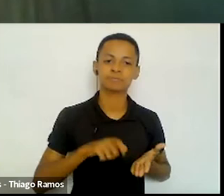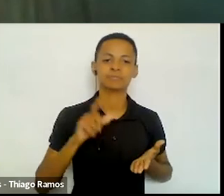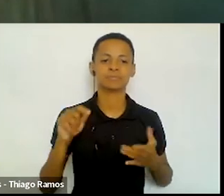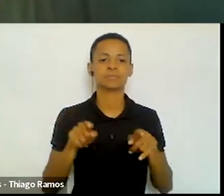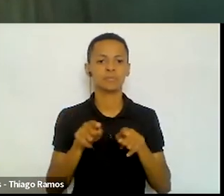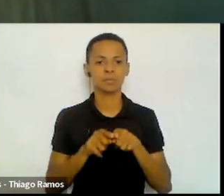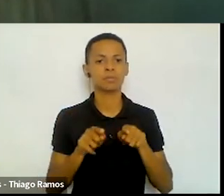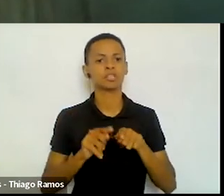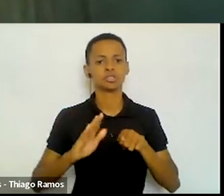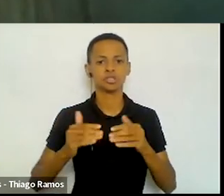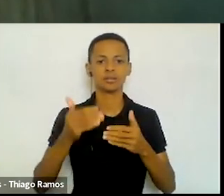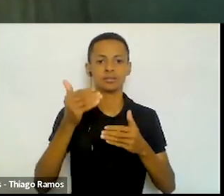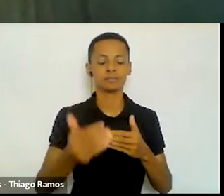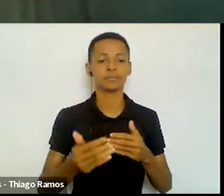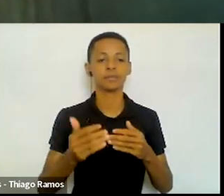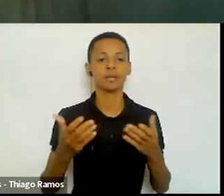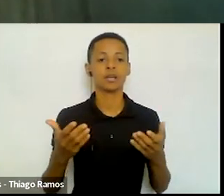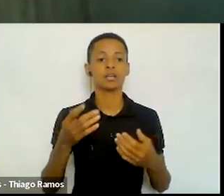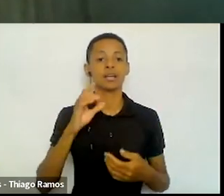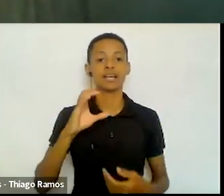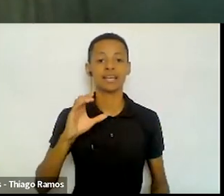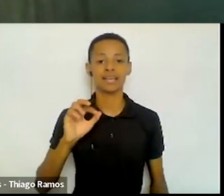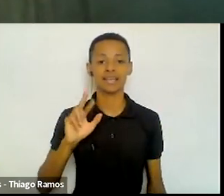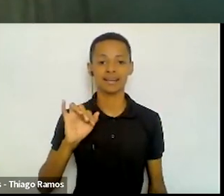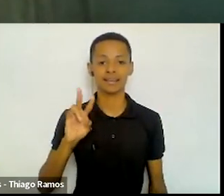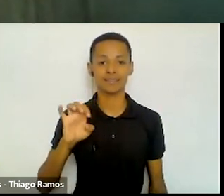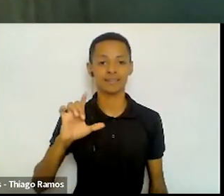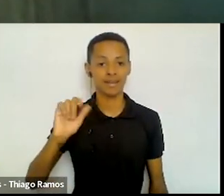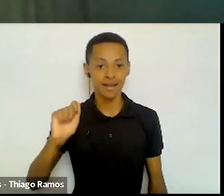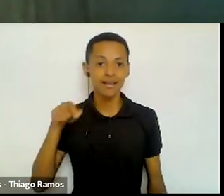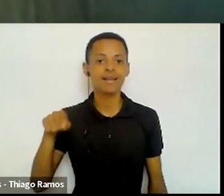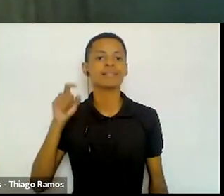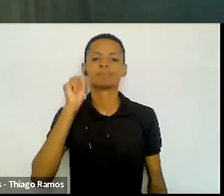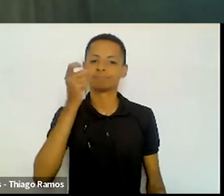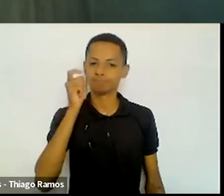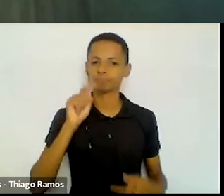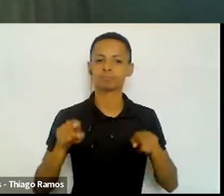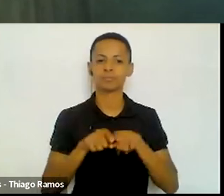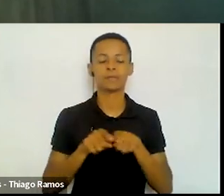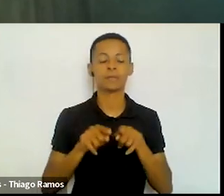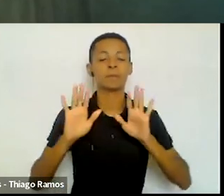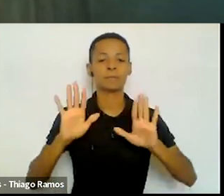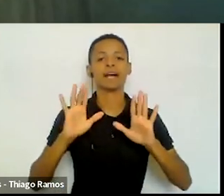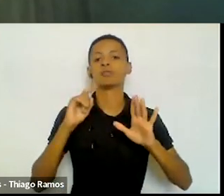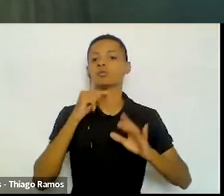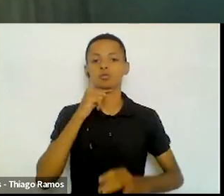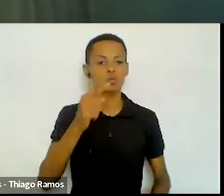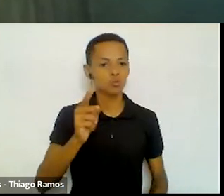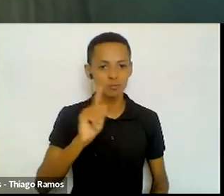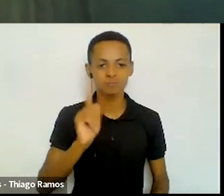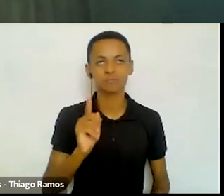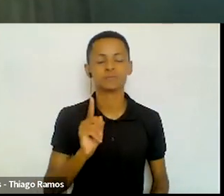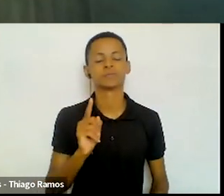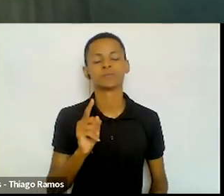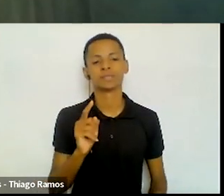O Crivella no Rio de Janeiro foi essa tentativa, né, uma tentativa que faliu, que não deu certo, mas